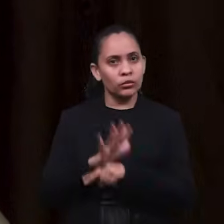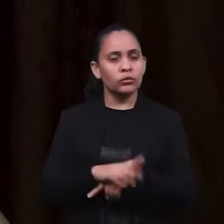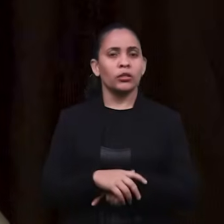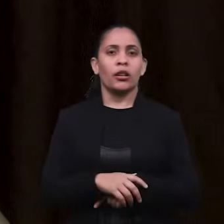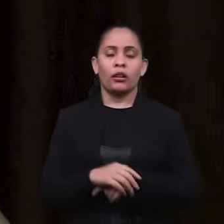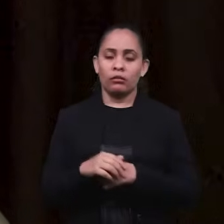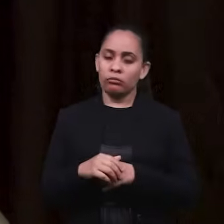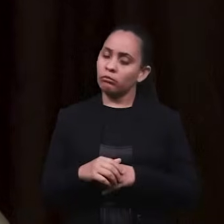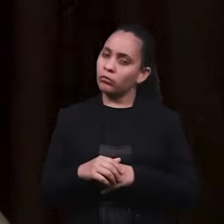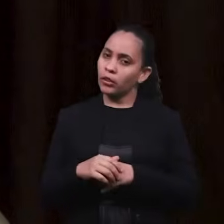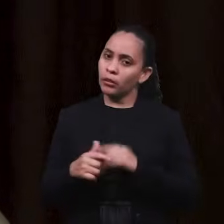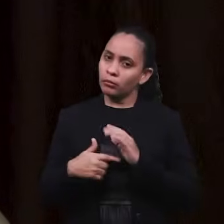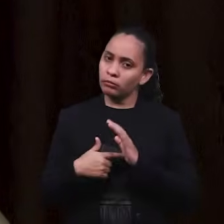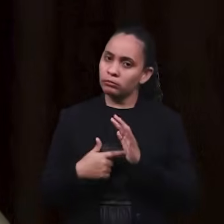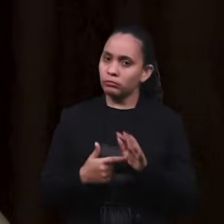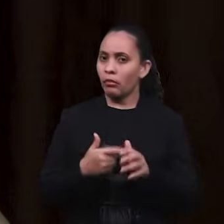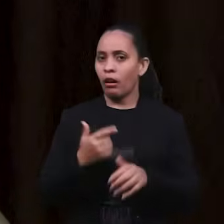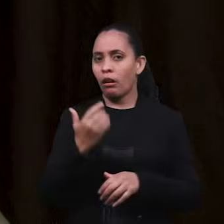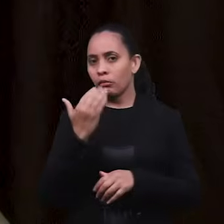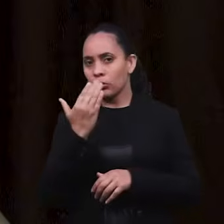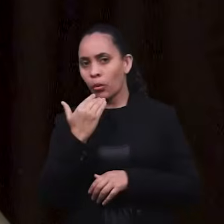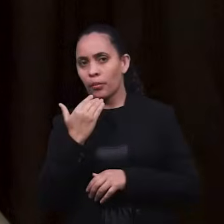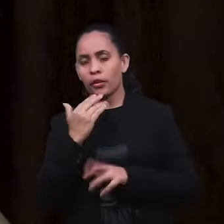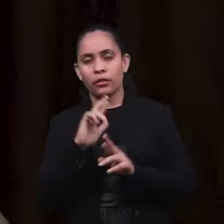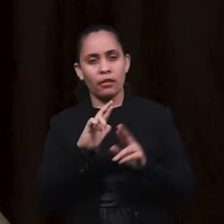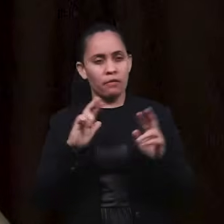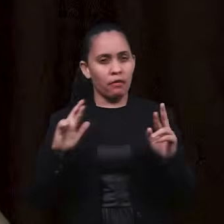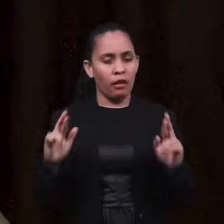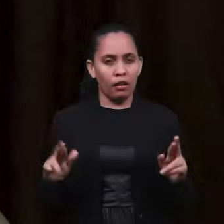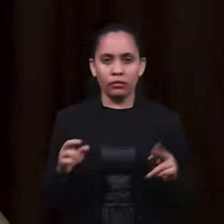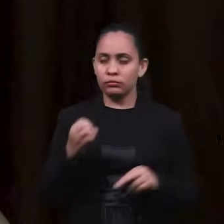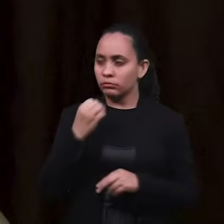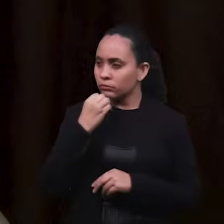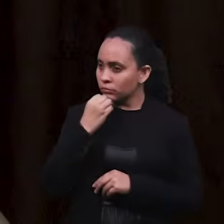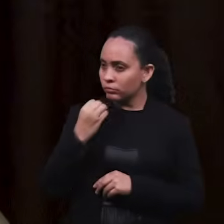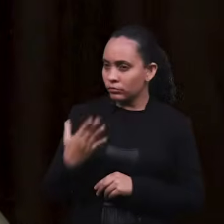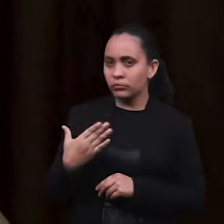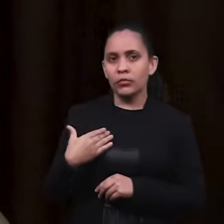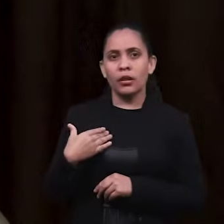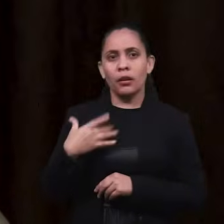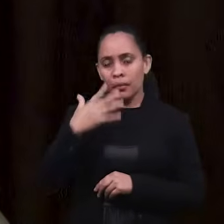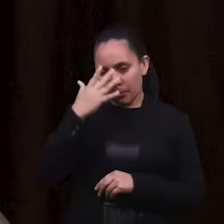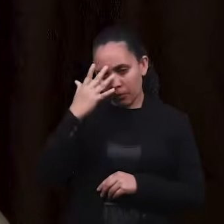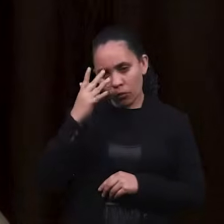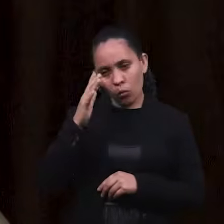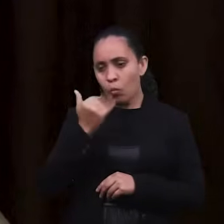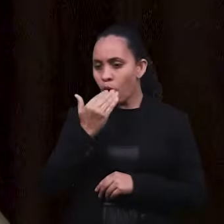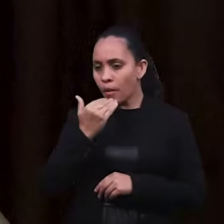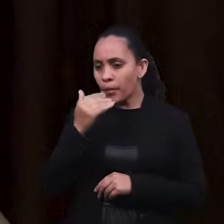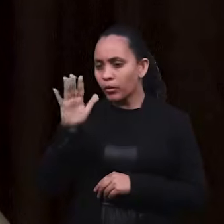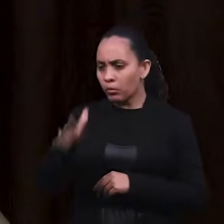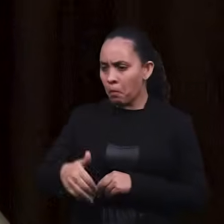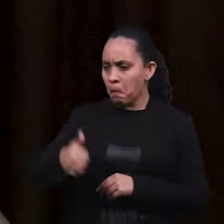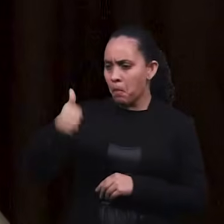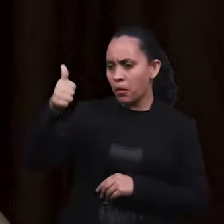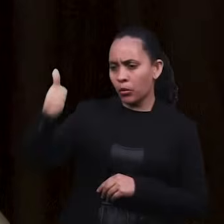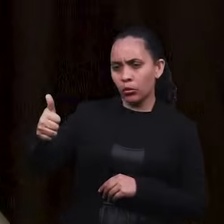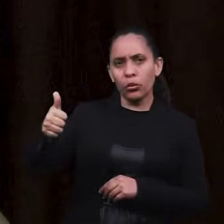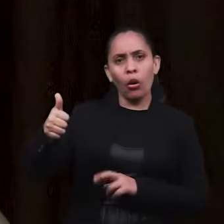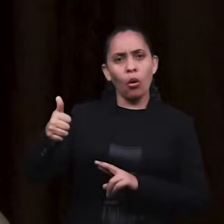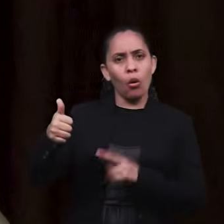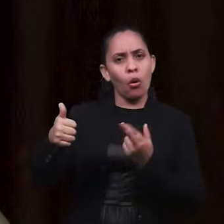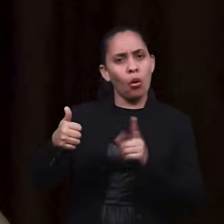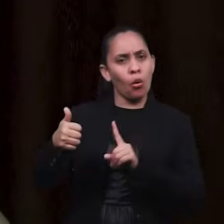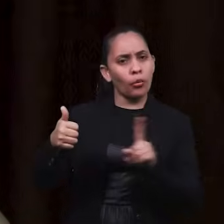falam sobre o alimento e os seus benefícios, as pessoas, né, que são mais indicadas para consumir ou não. Sim. Isso é